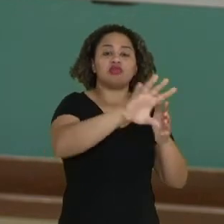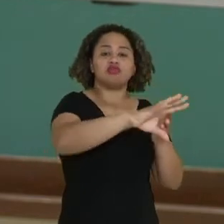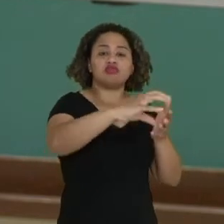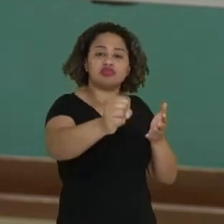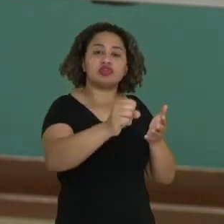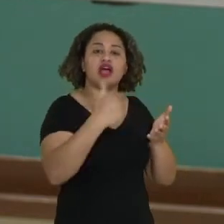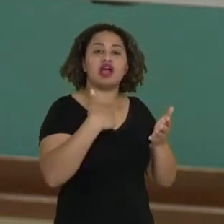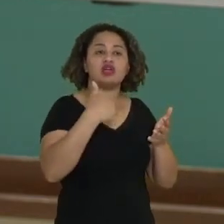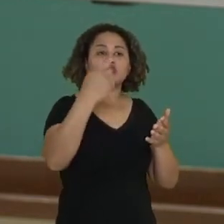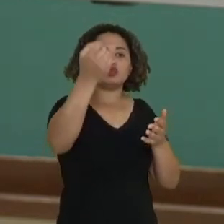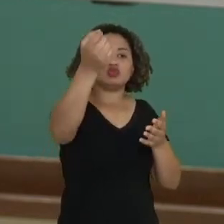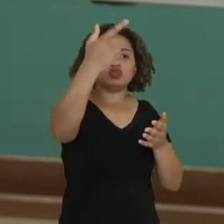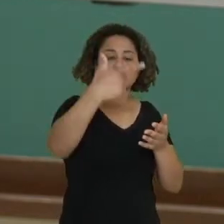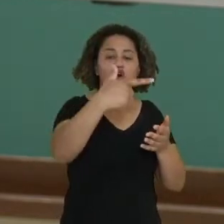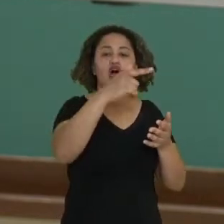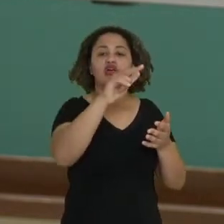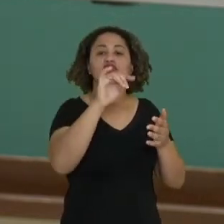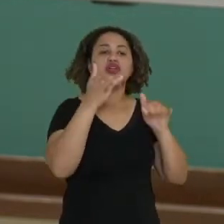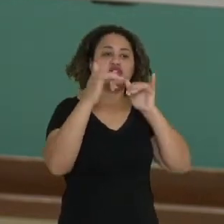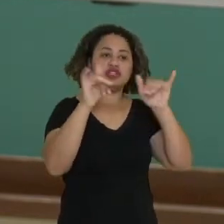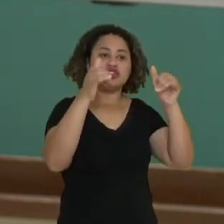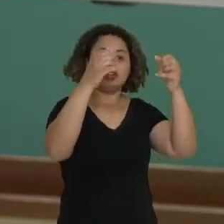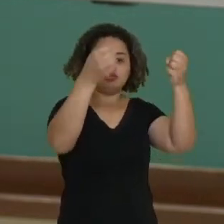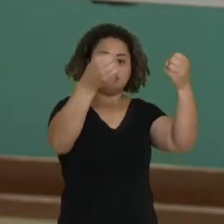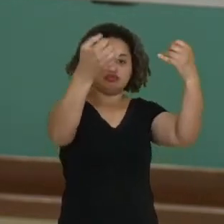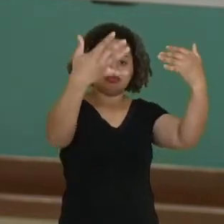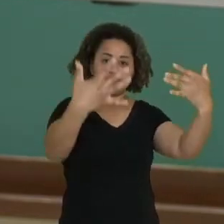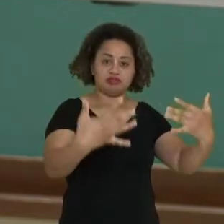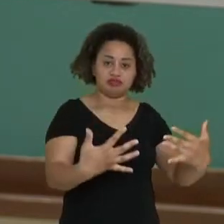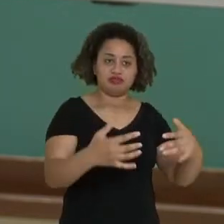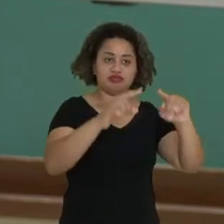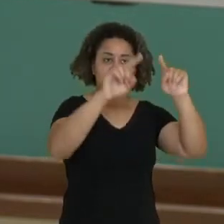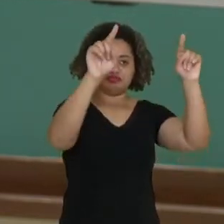da energia do sol, eu tenho aqui a explicação.